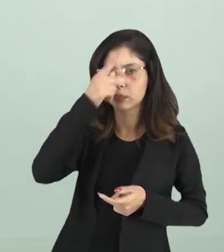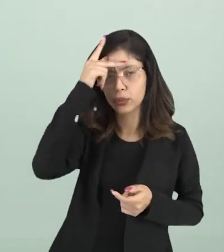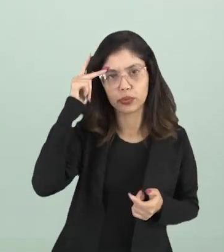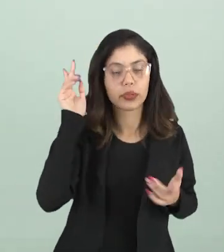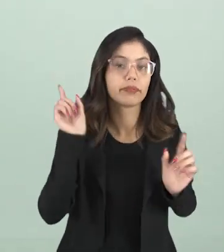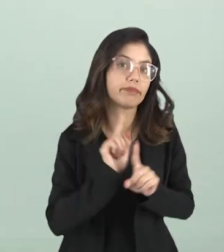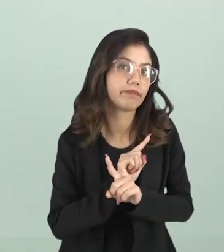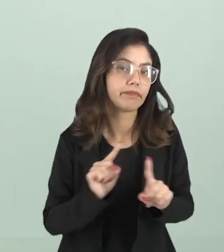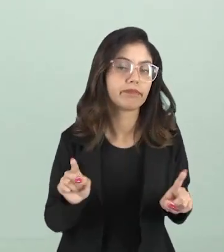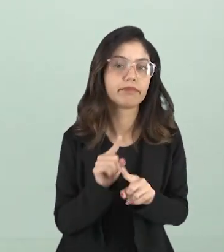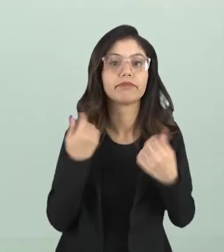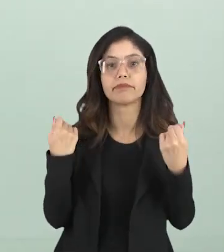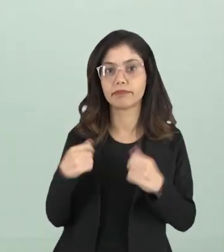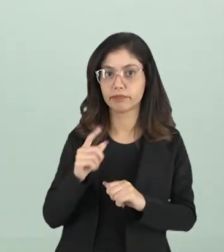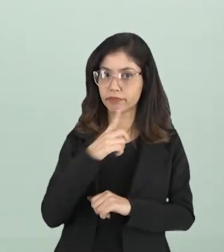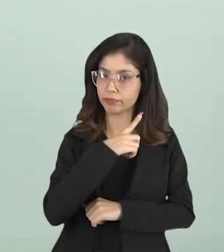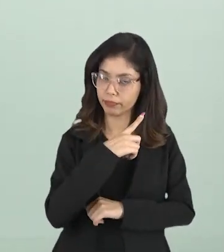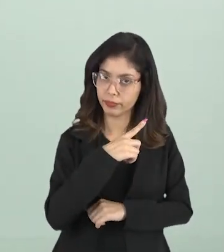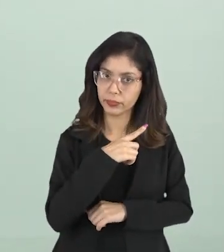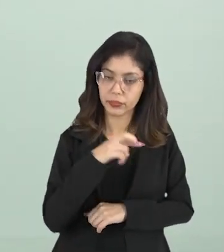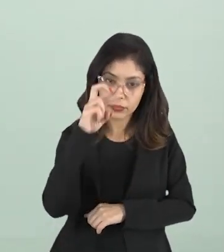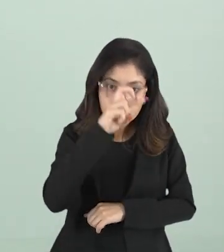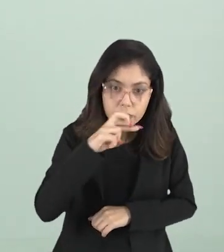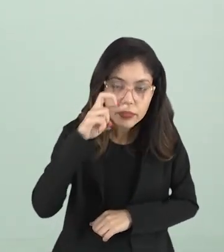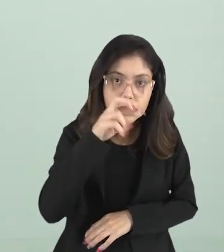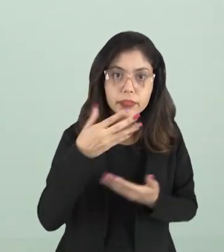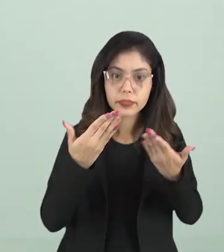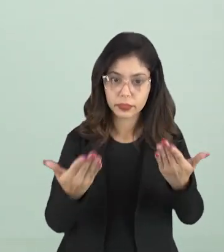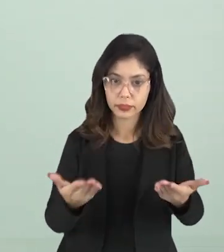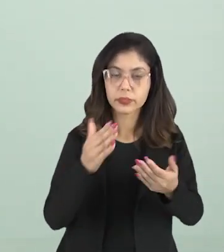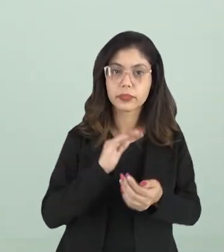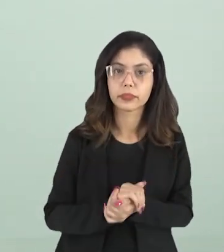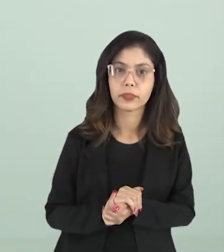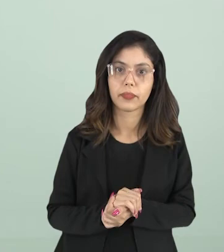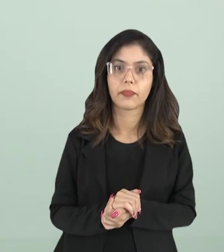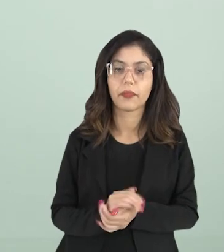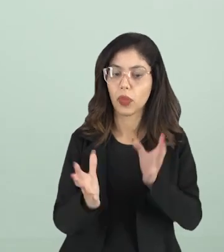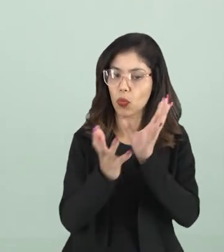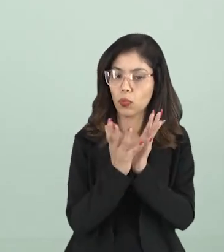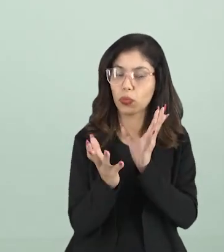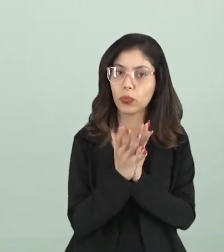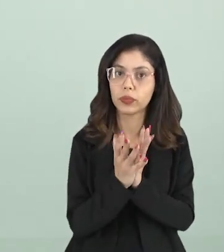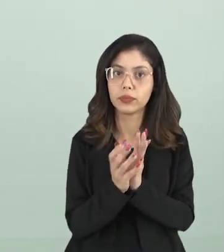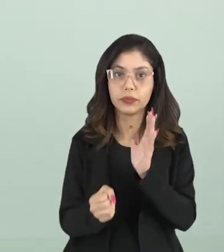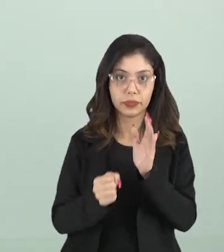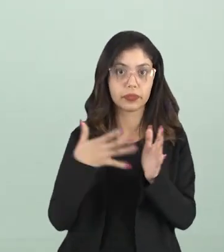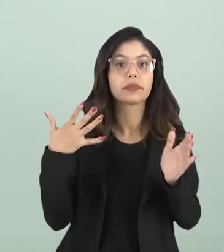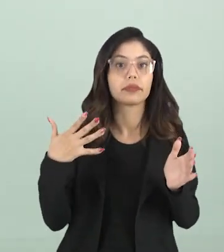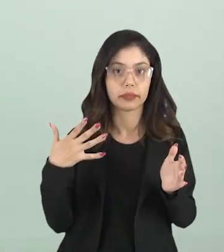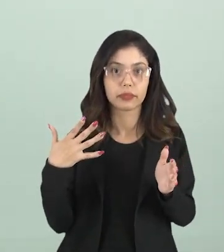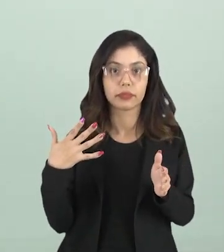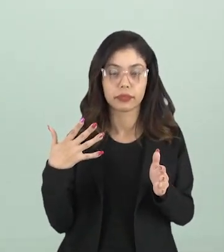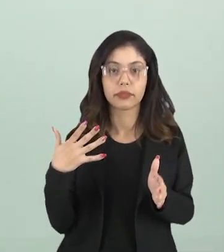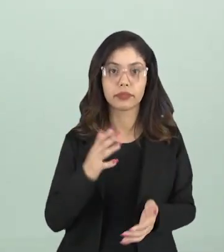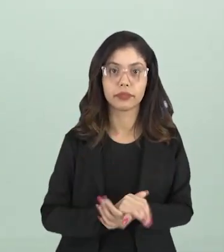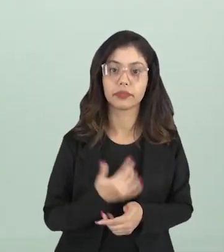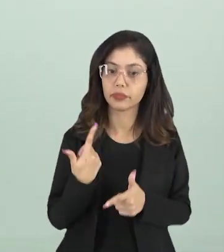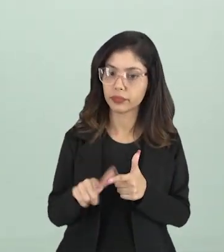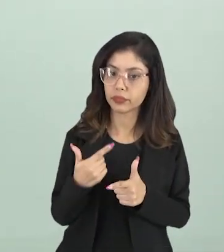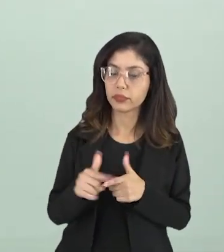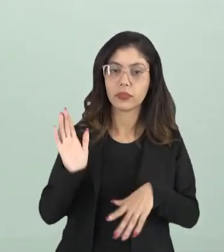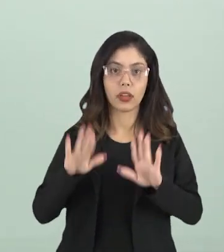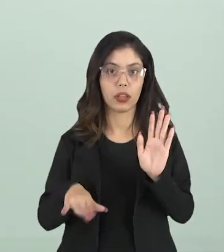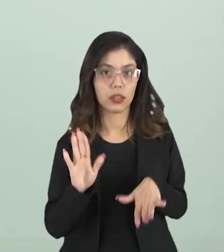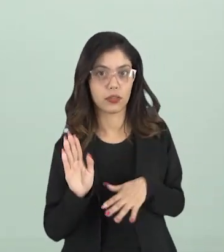cidadão. Eu tenho que ter essa observância em relação ao coletivo. Muitas das vezes o mesmo problema,